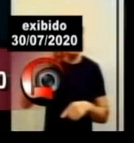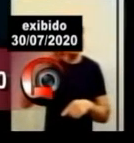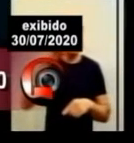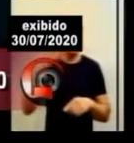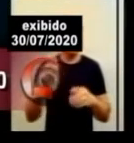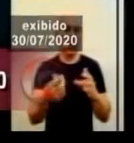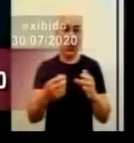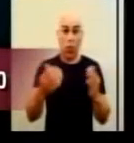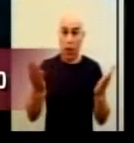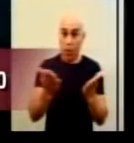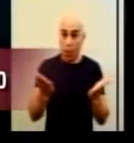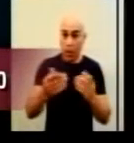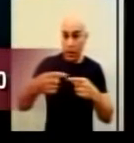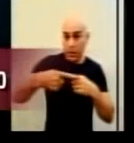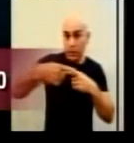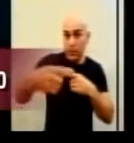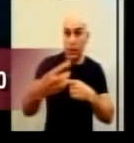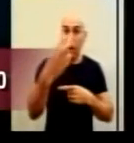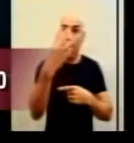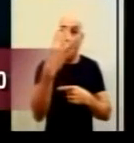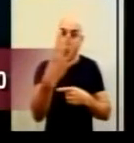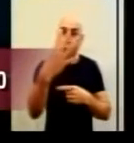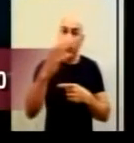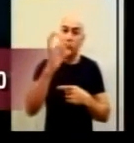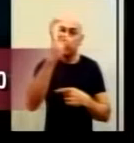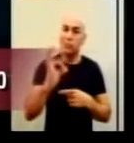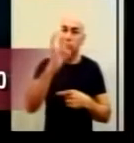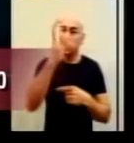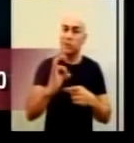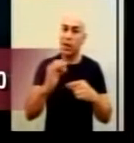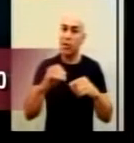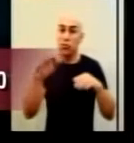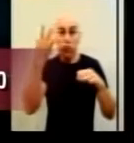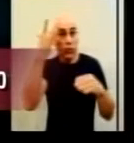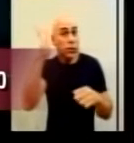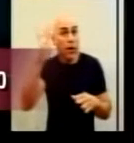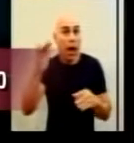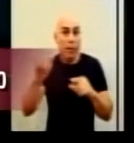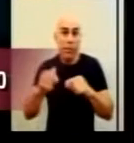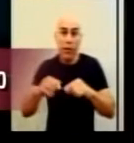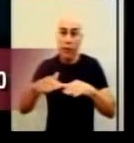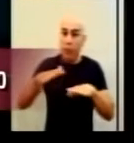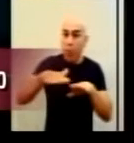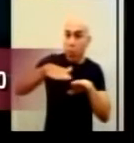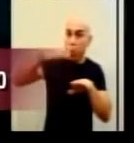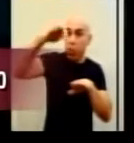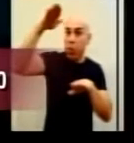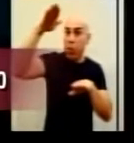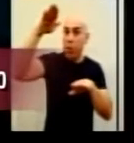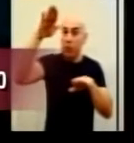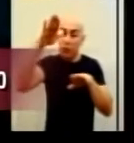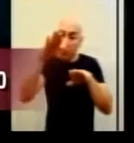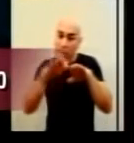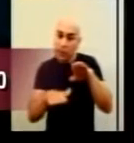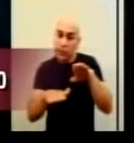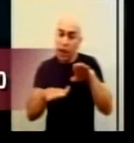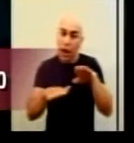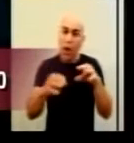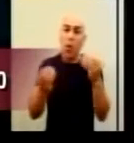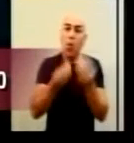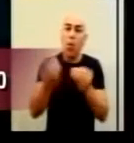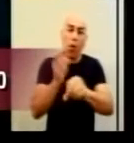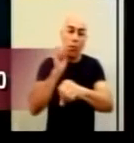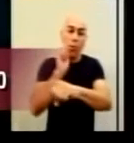subiu 4%. Vamos ver se ela vai continuar subindo, se ela vai se manter estável. Vai depender aí de como que o vírus está